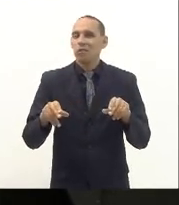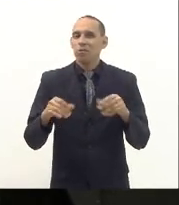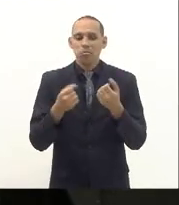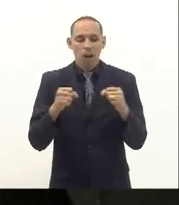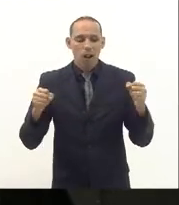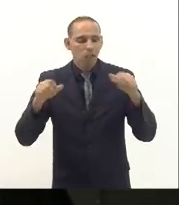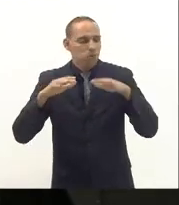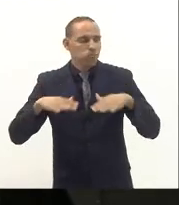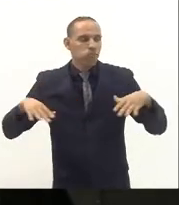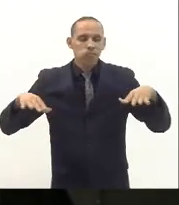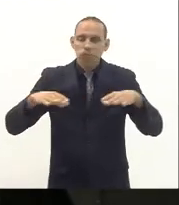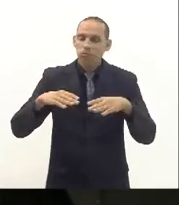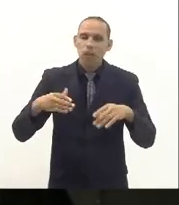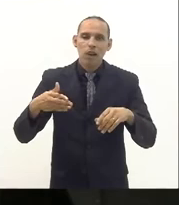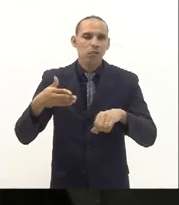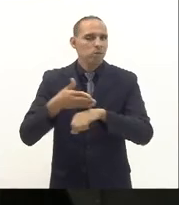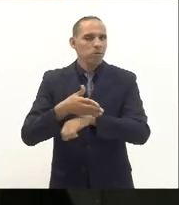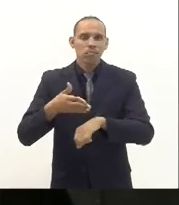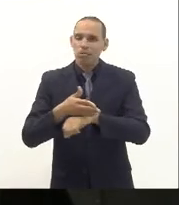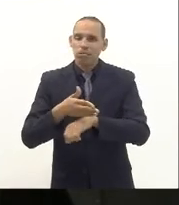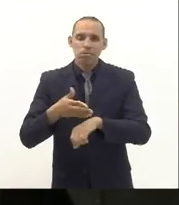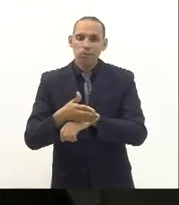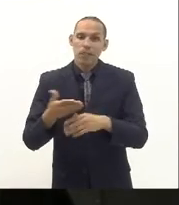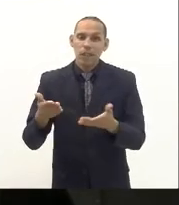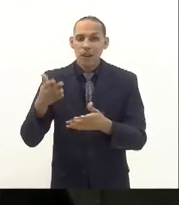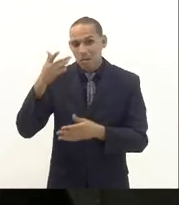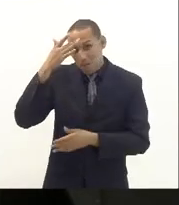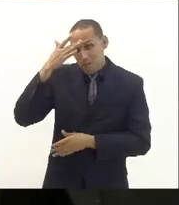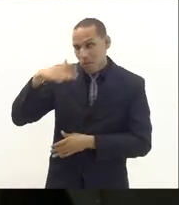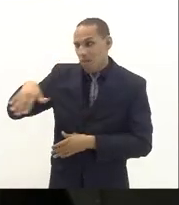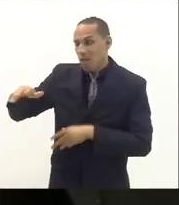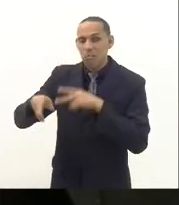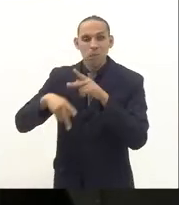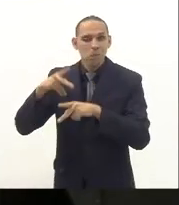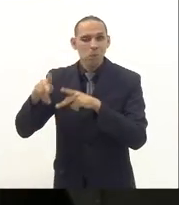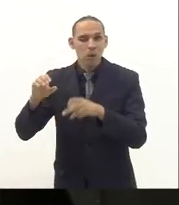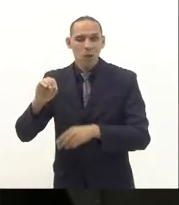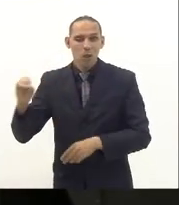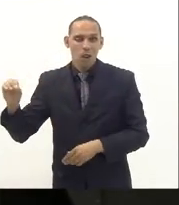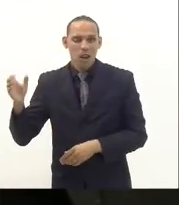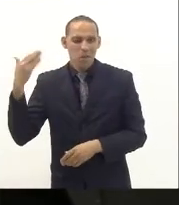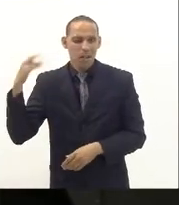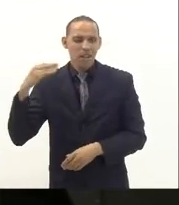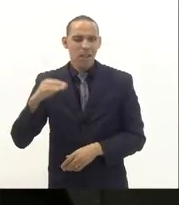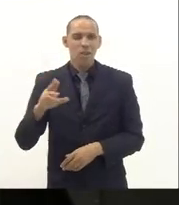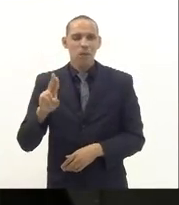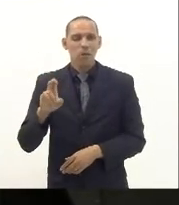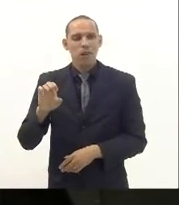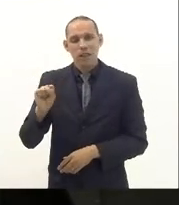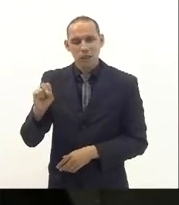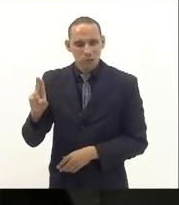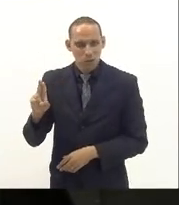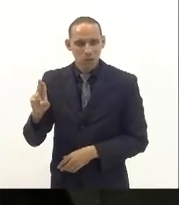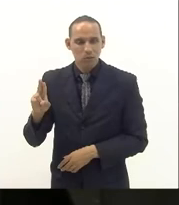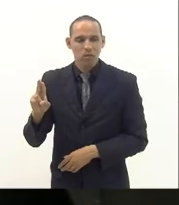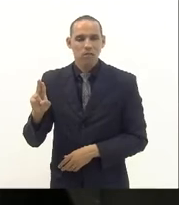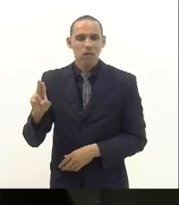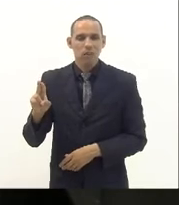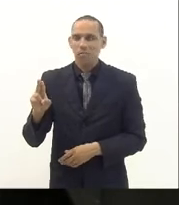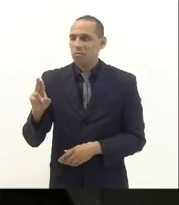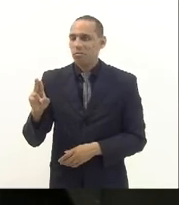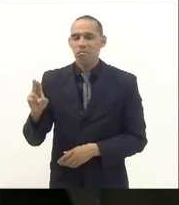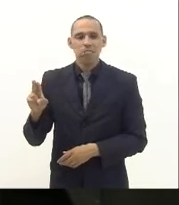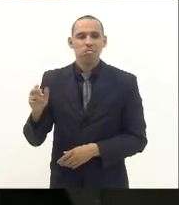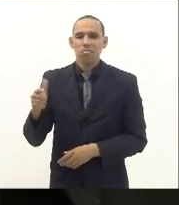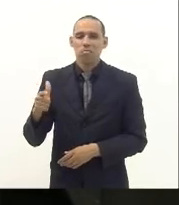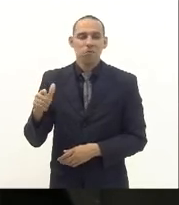e por via de consequência o povo da Zona Oeste que tinha o Enzo perde o competição E